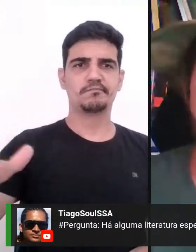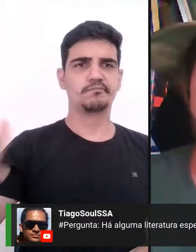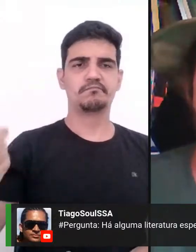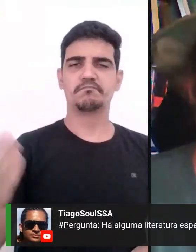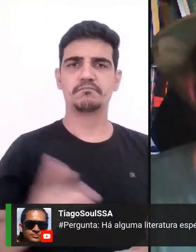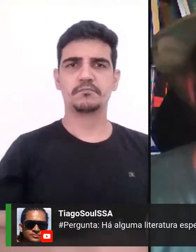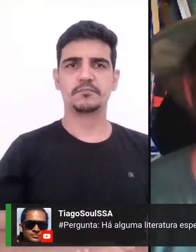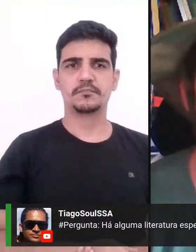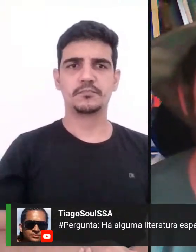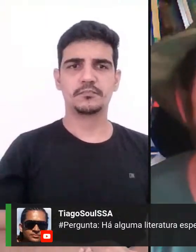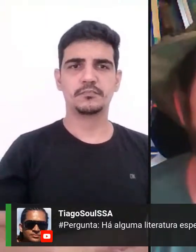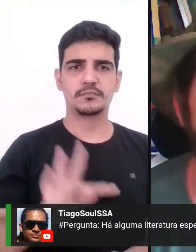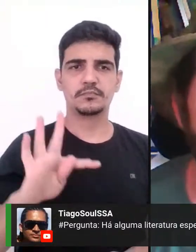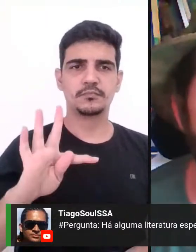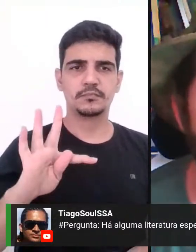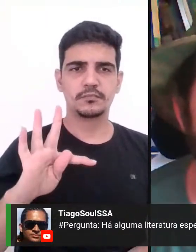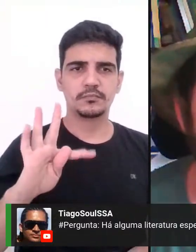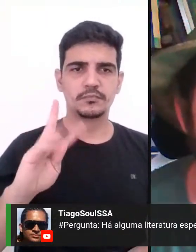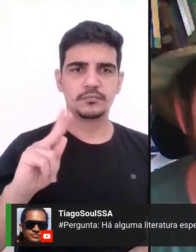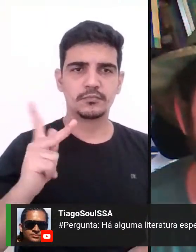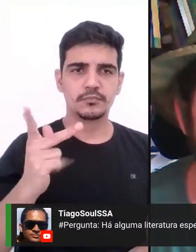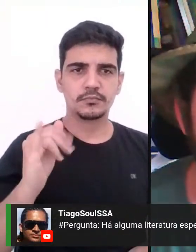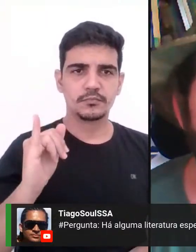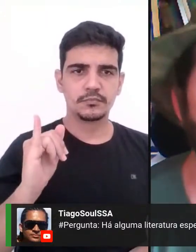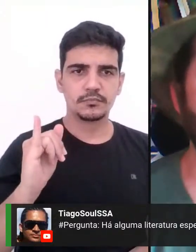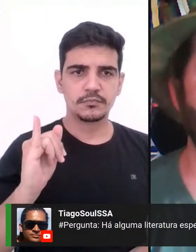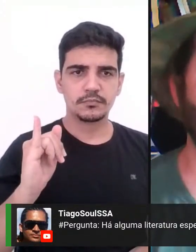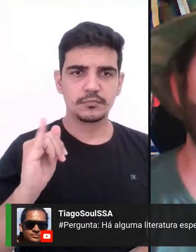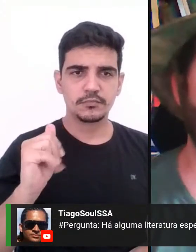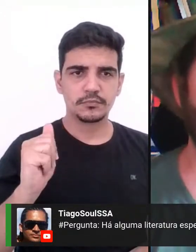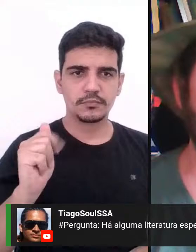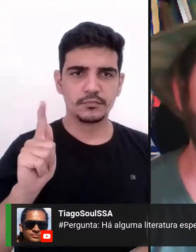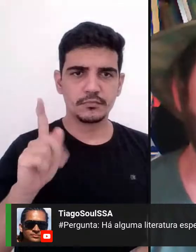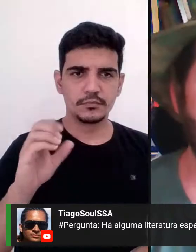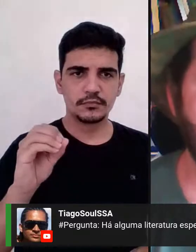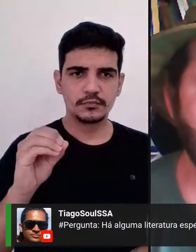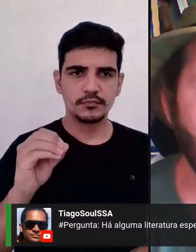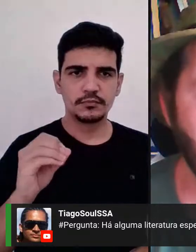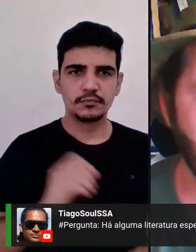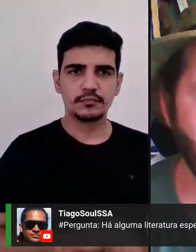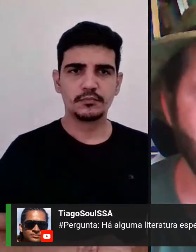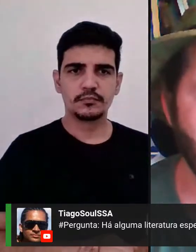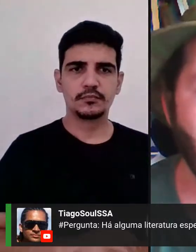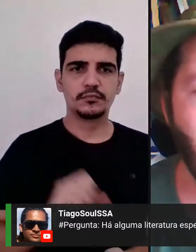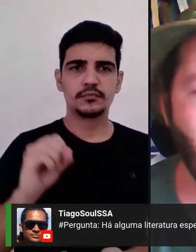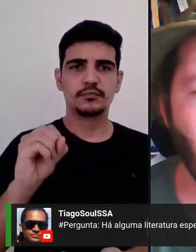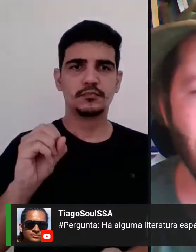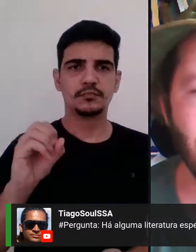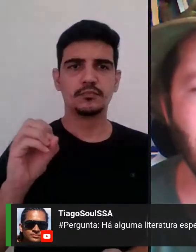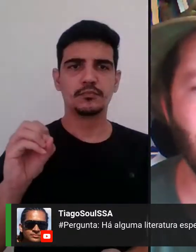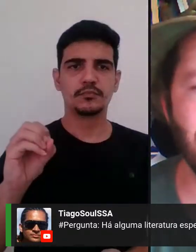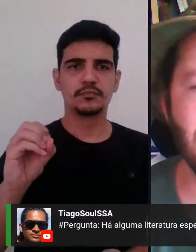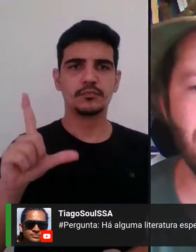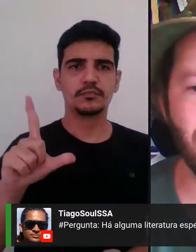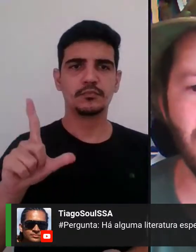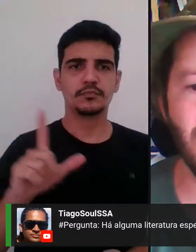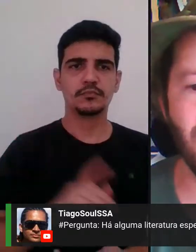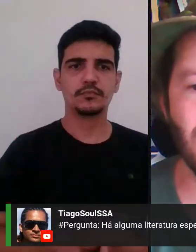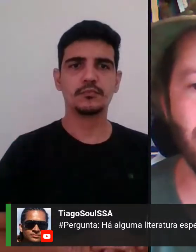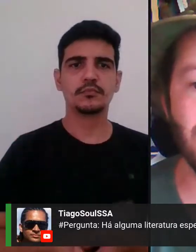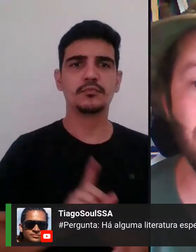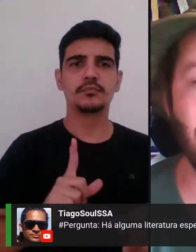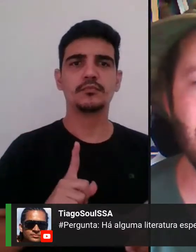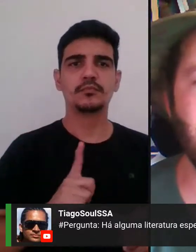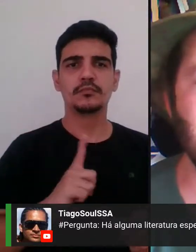O Thiago. O Thiago Sou pergunta: há alguma literatura específica